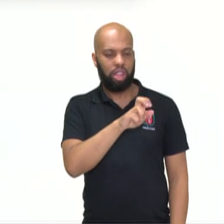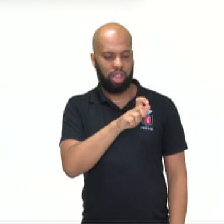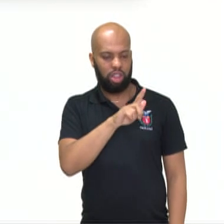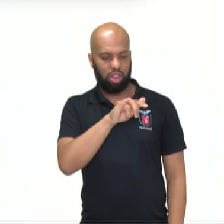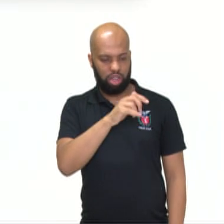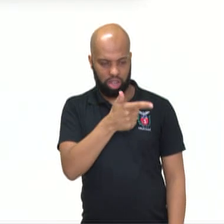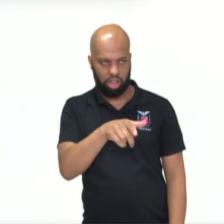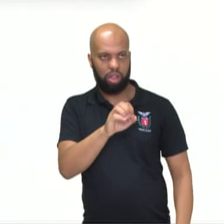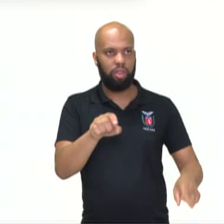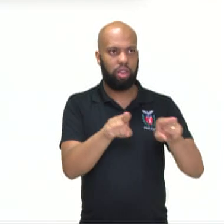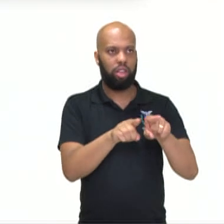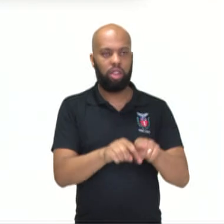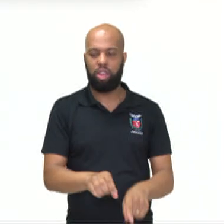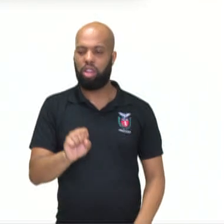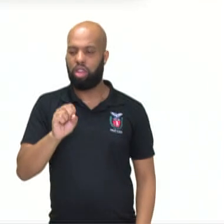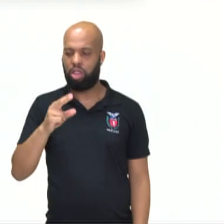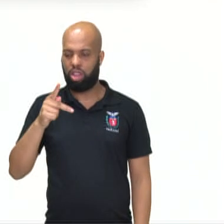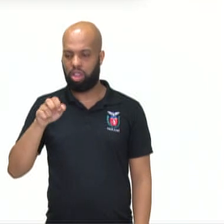superromântico,